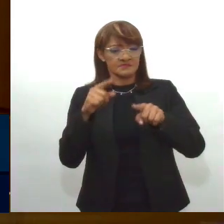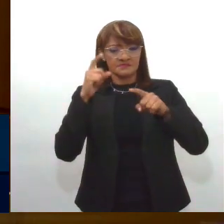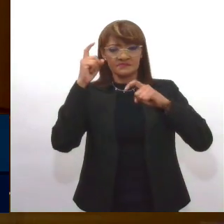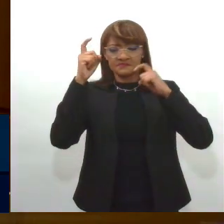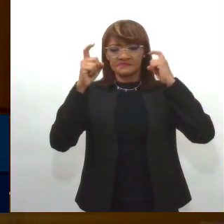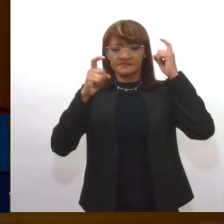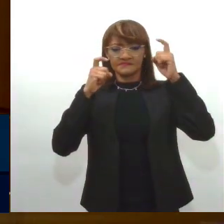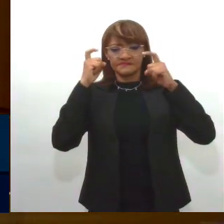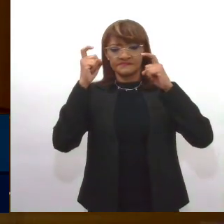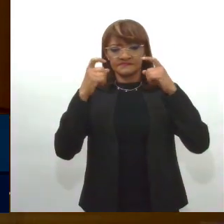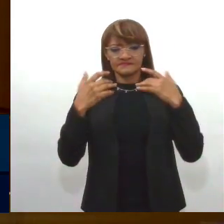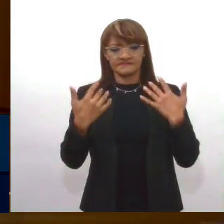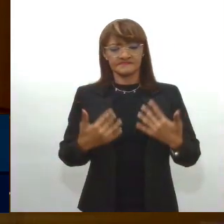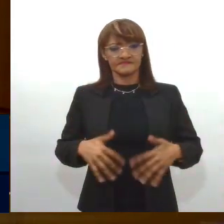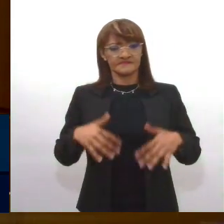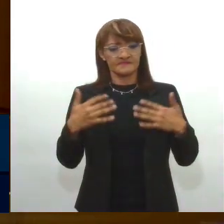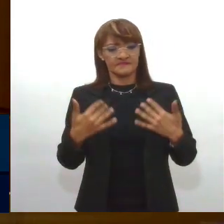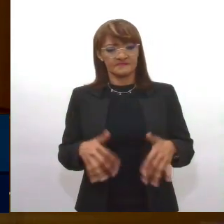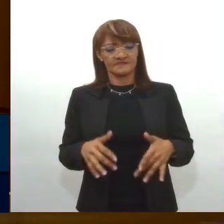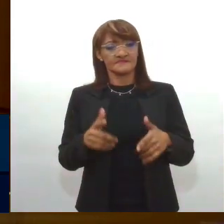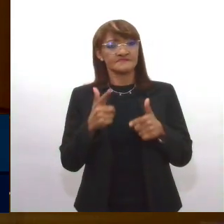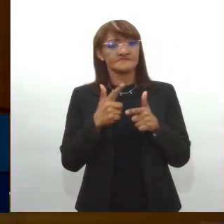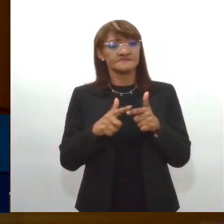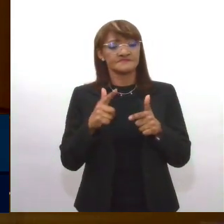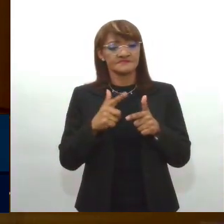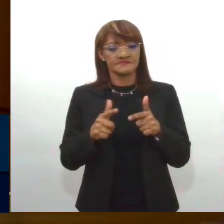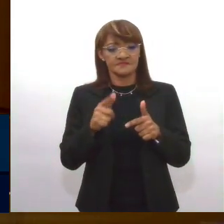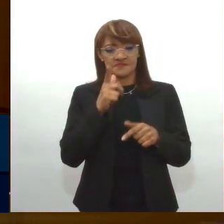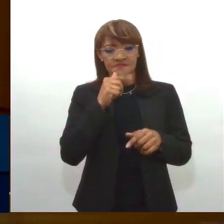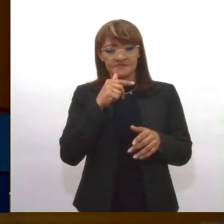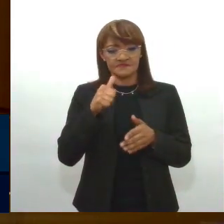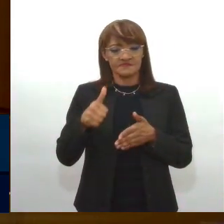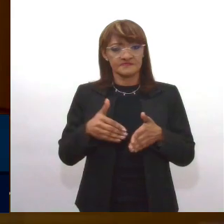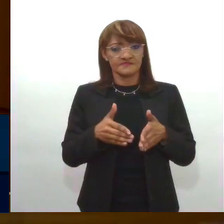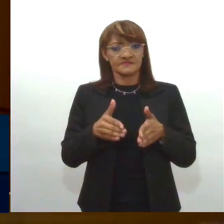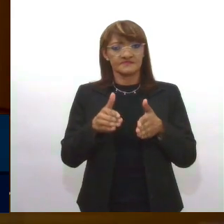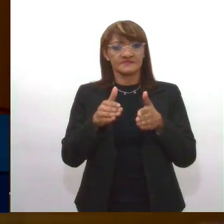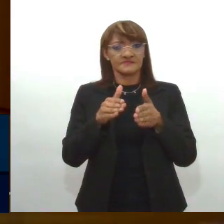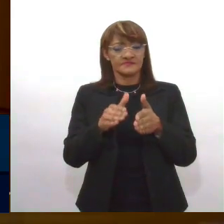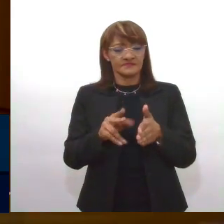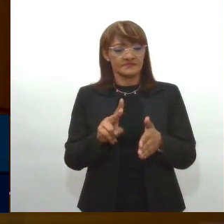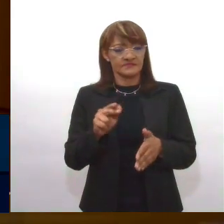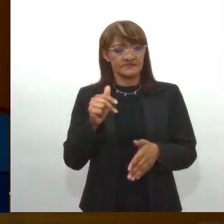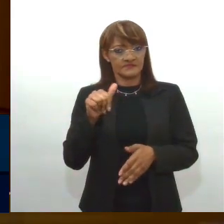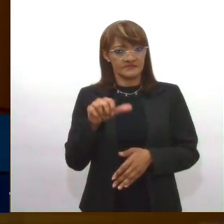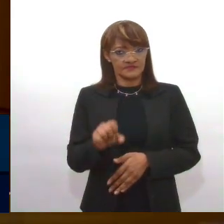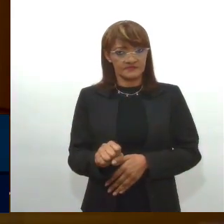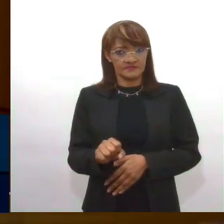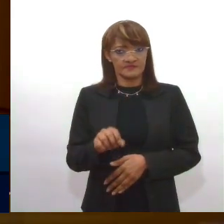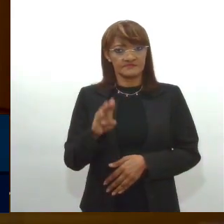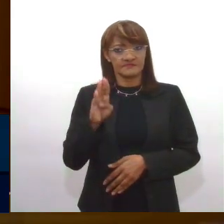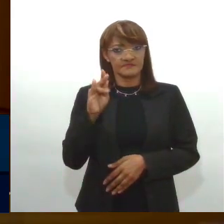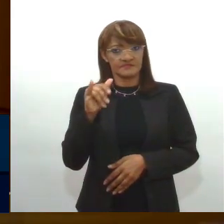ambiental do Rio Vas Barris e as mudanças empurradas na guela abaixo